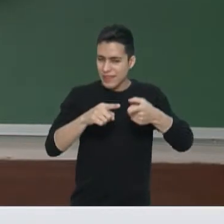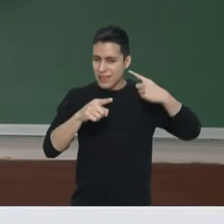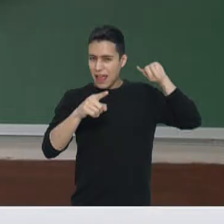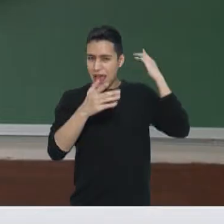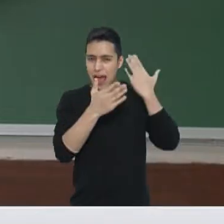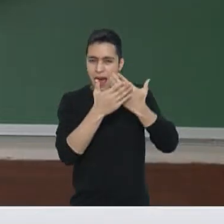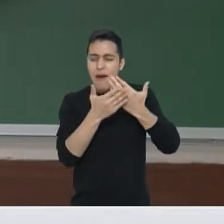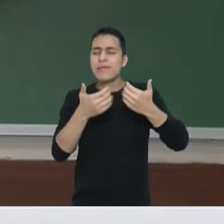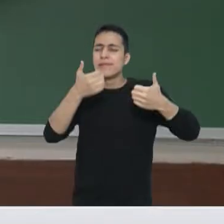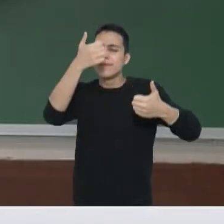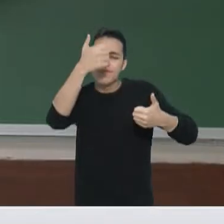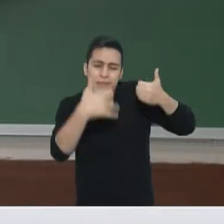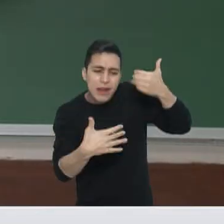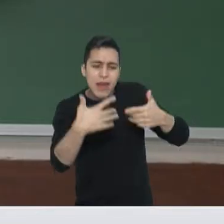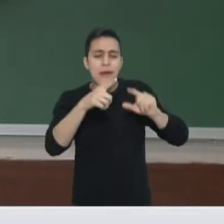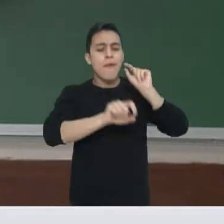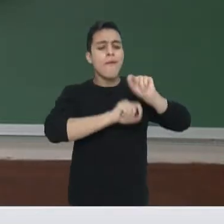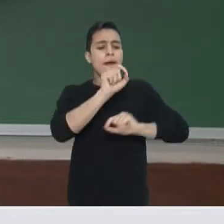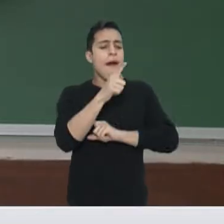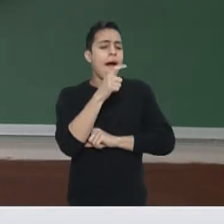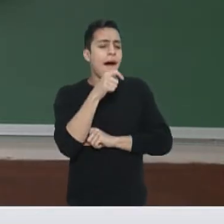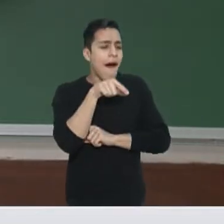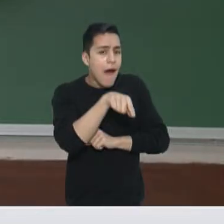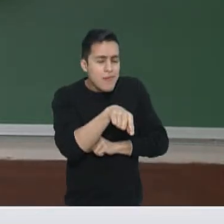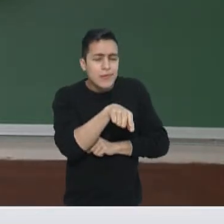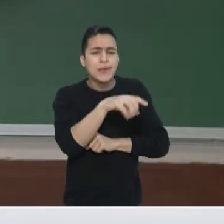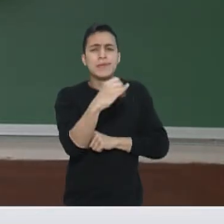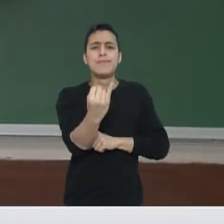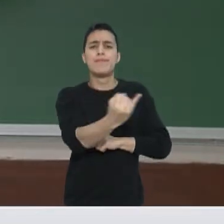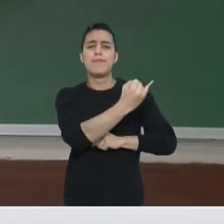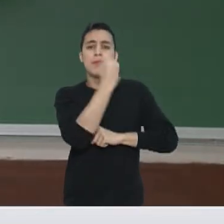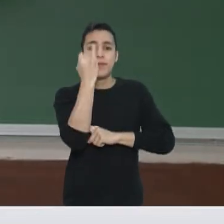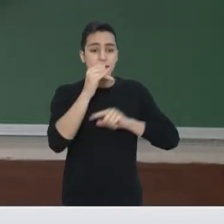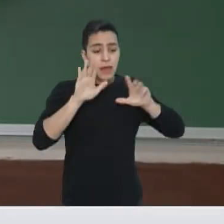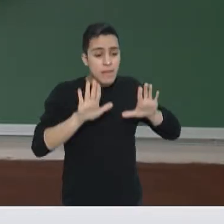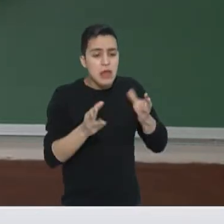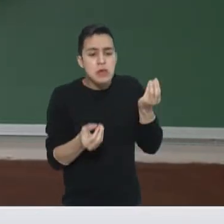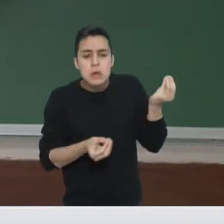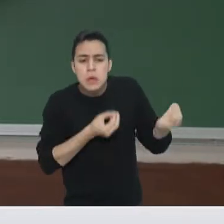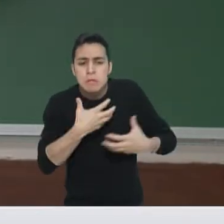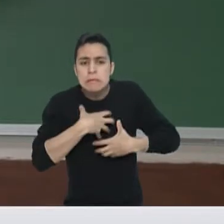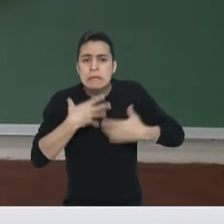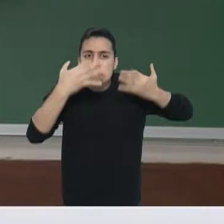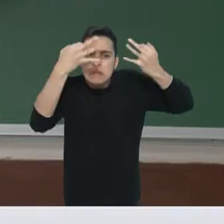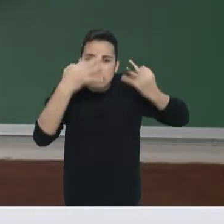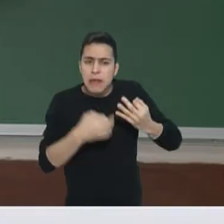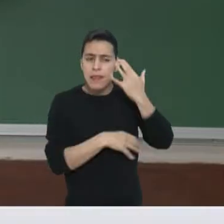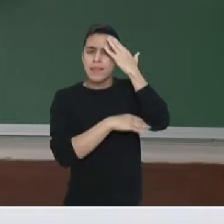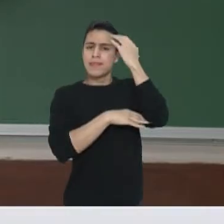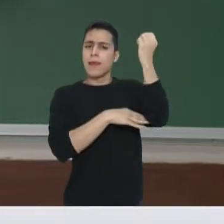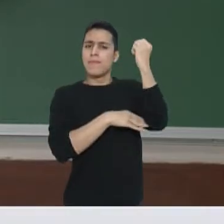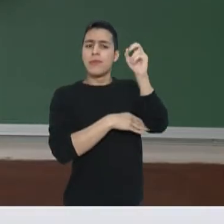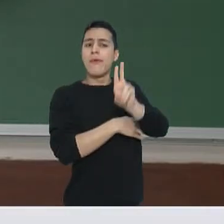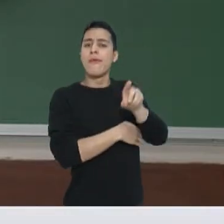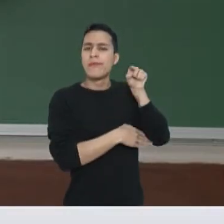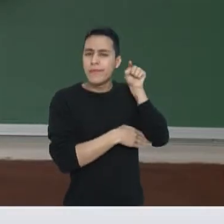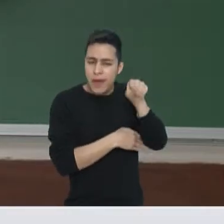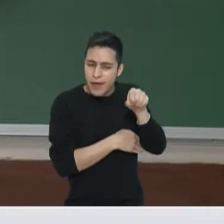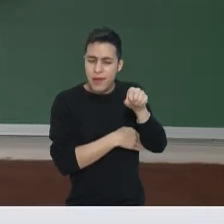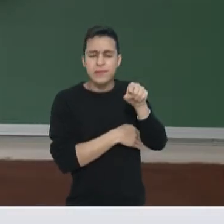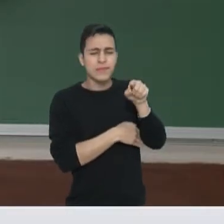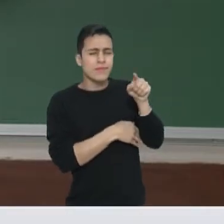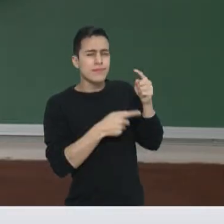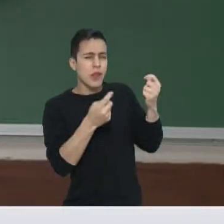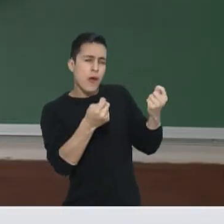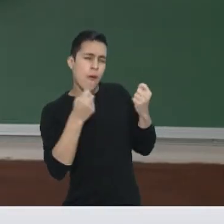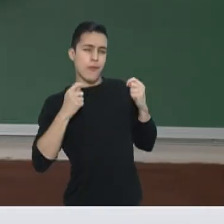a água, o quanto ela é importante, o quanto nós devemos utilizá-la com sabedoria e prestar atenção na questão da